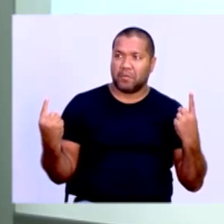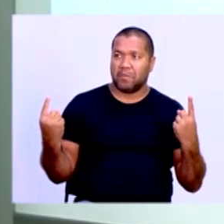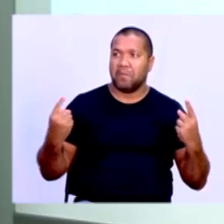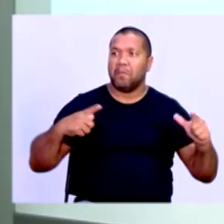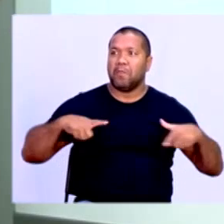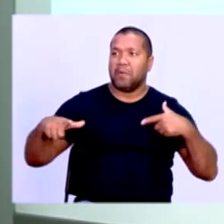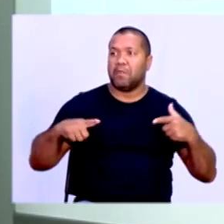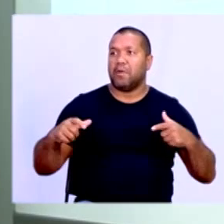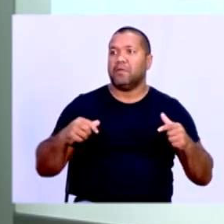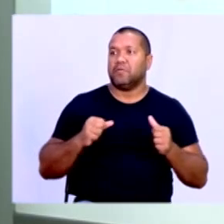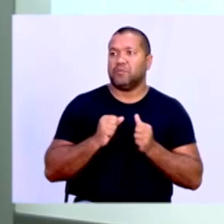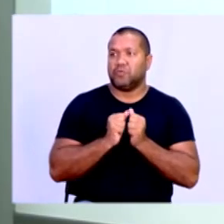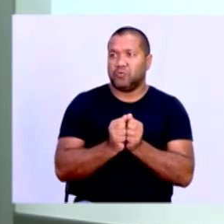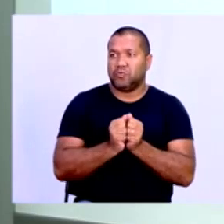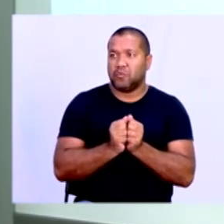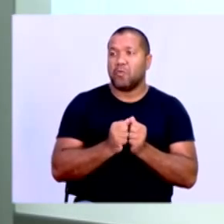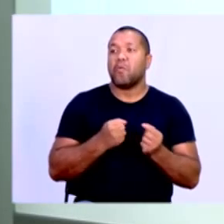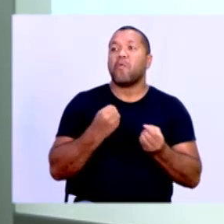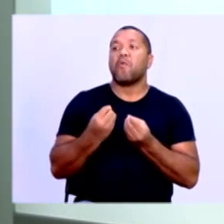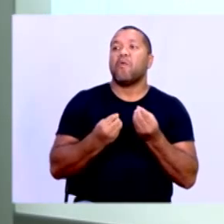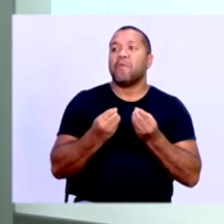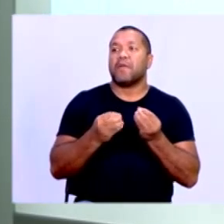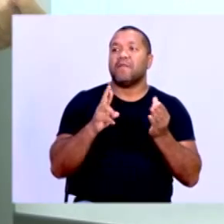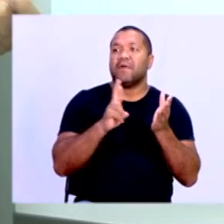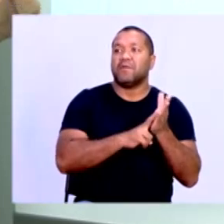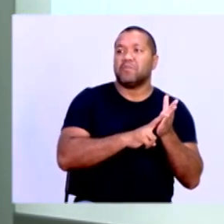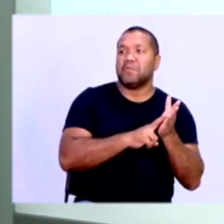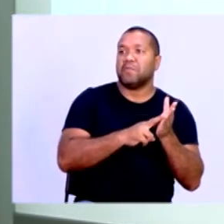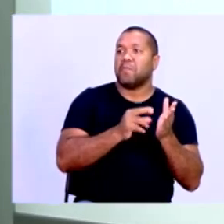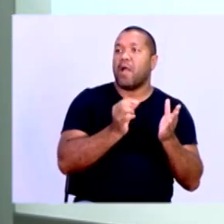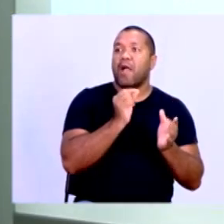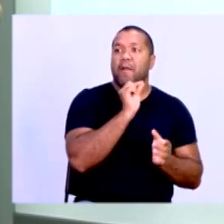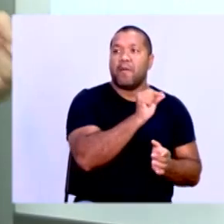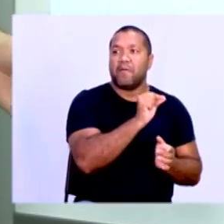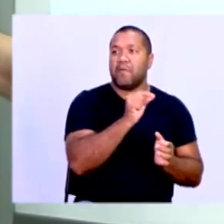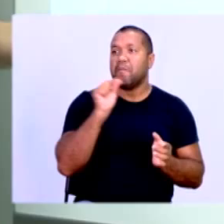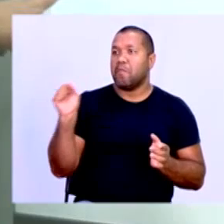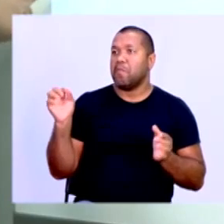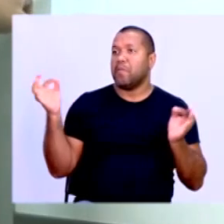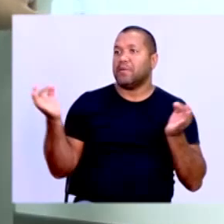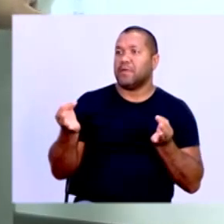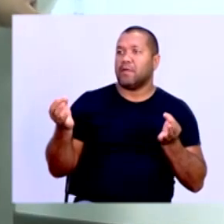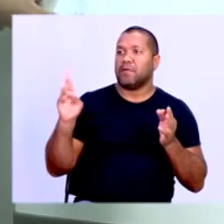é que ele ia entregar a resposta correta para quem, né? Quem ia fazer isso?